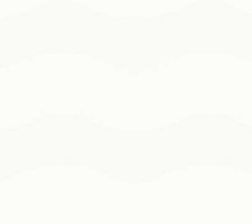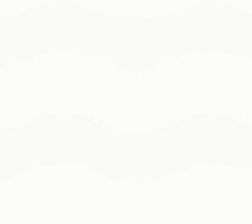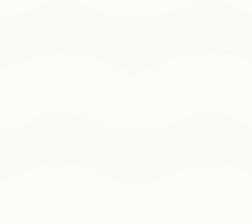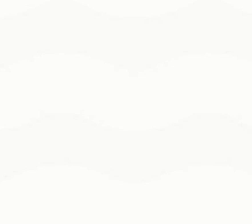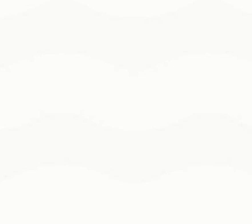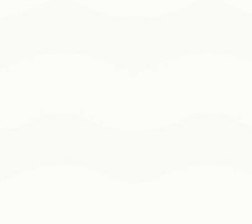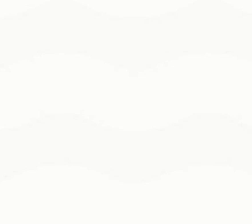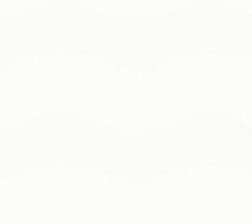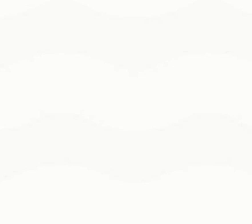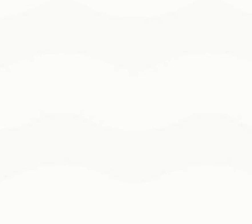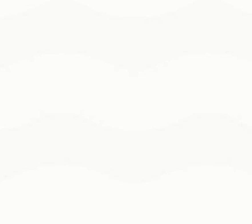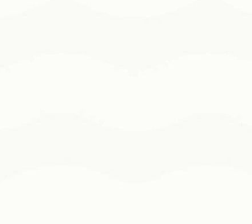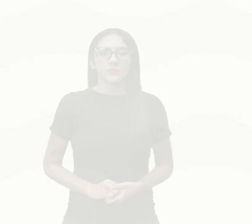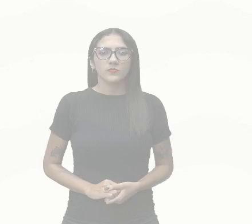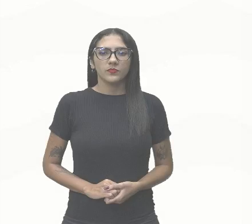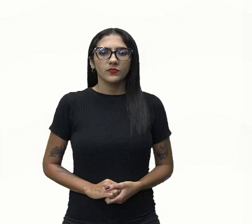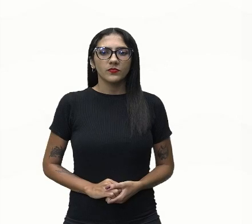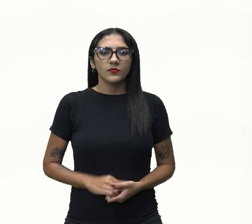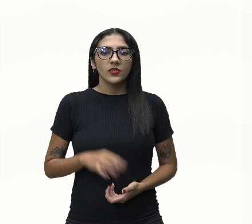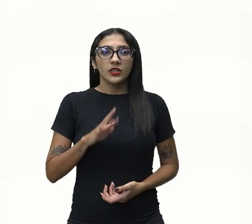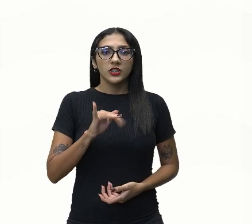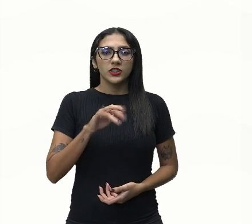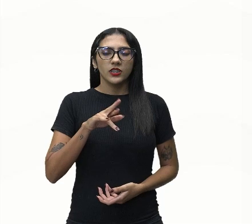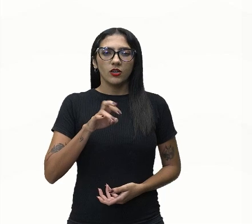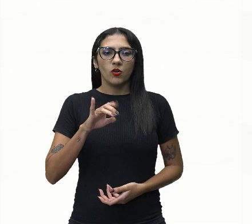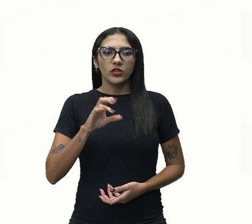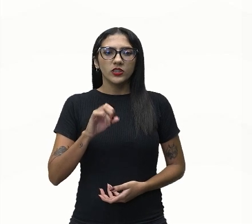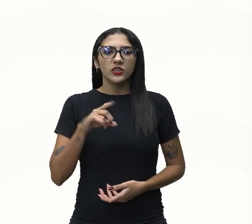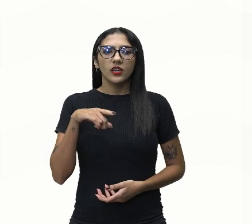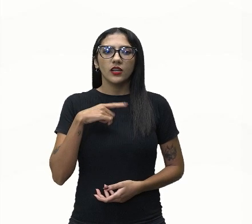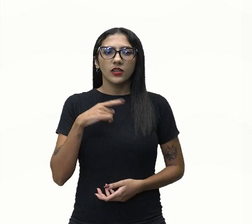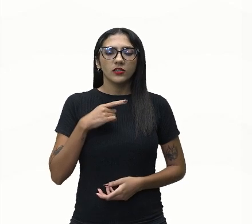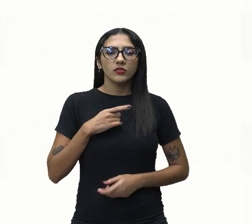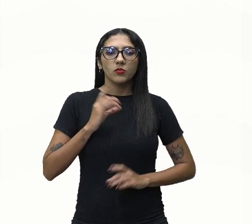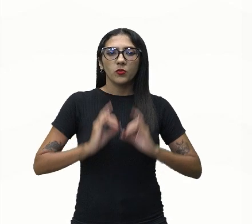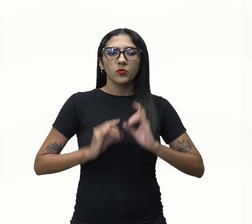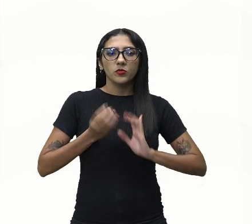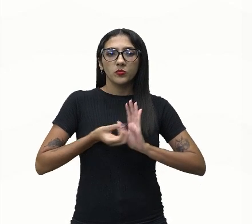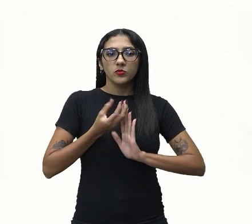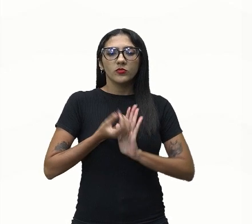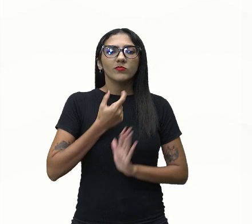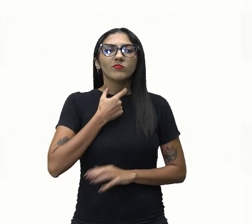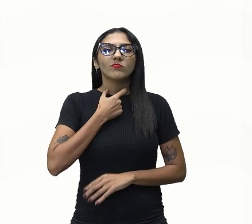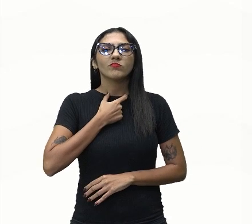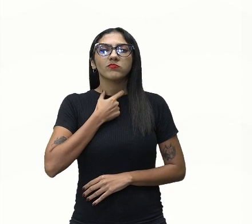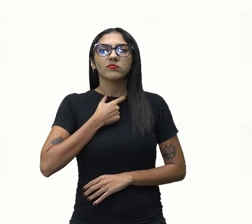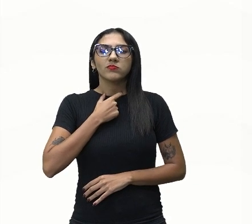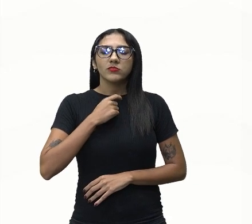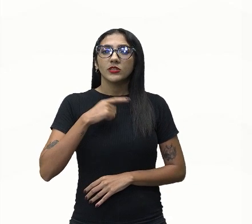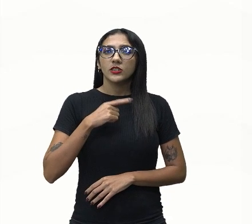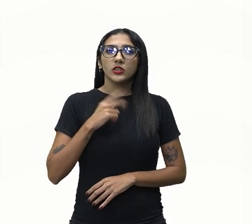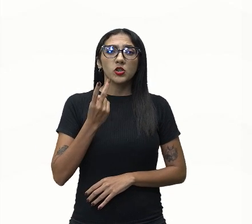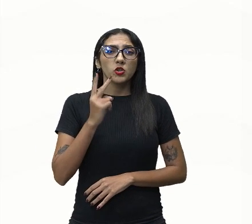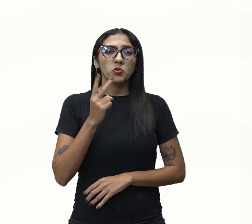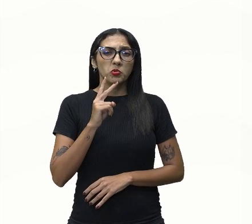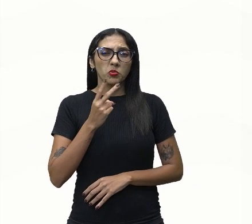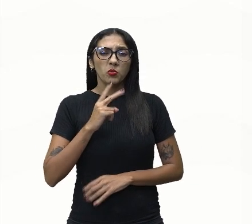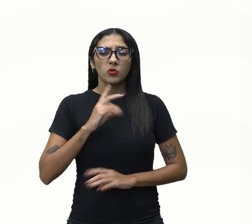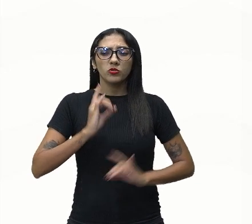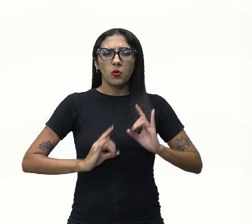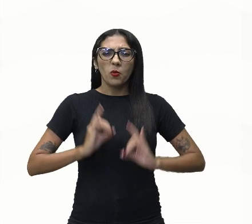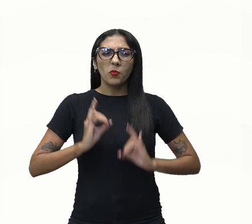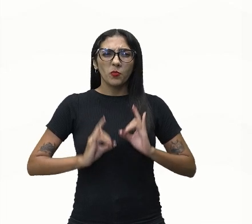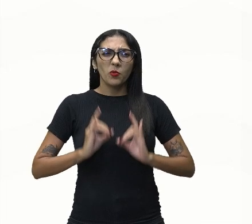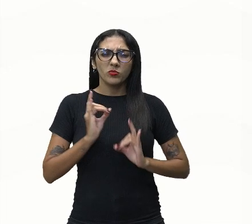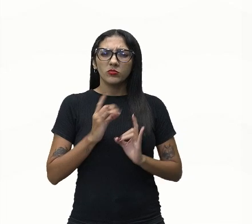no pescoço. Ela produz a tiroxina, né? Existem dois hormônios que são bem conhecidos, né?